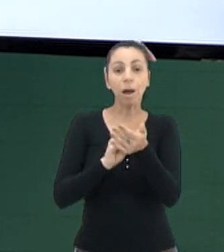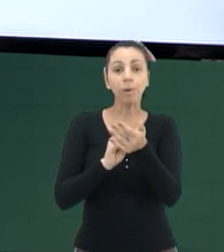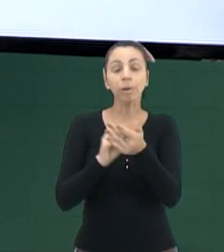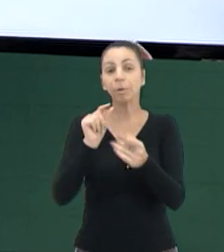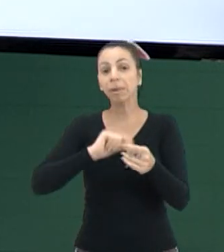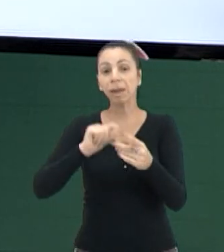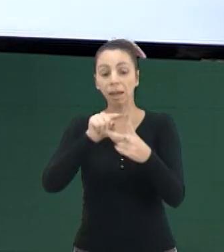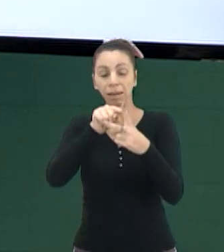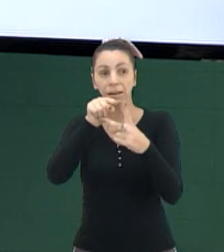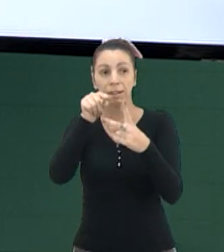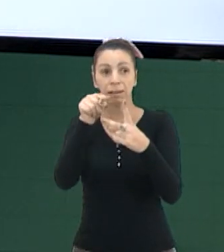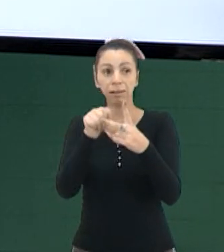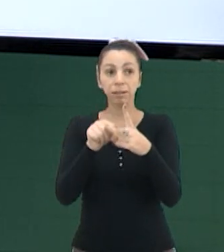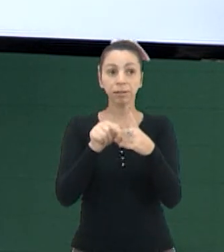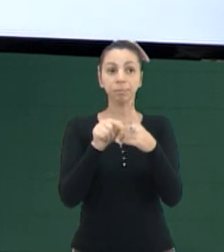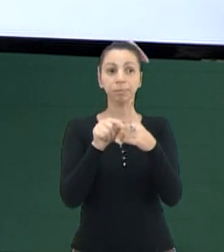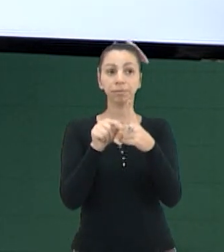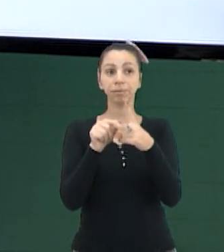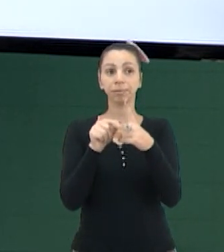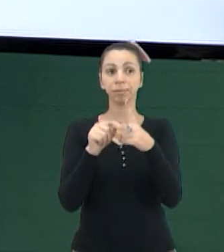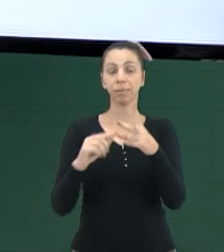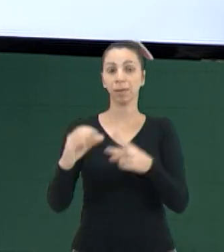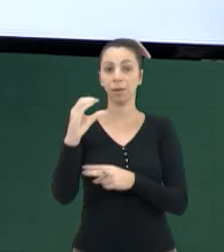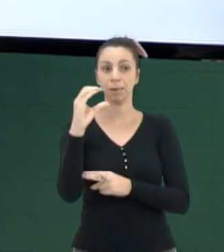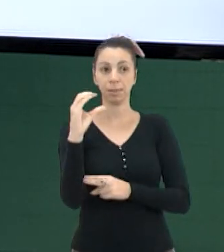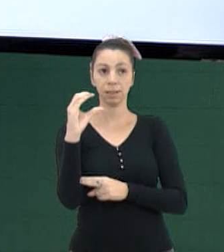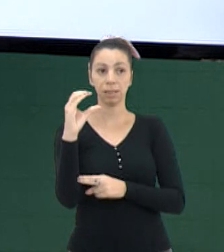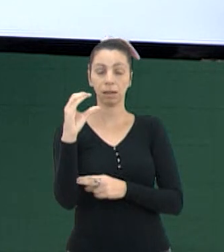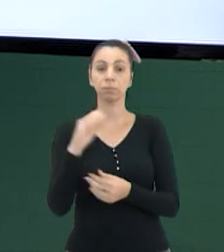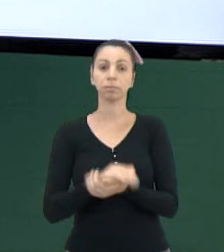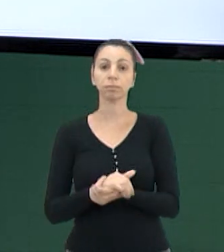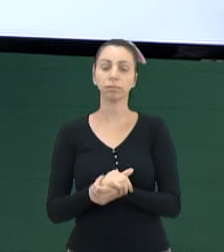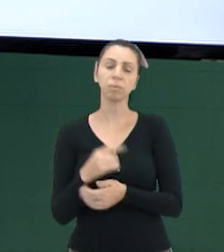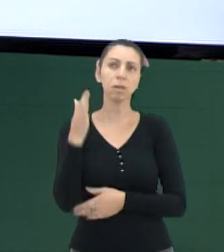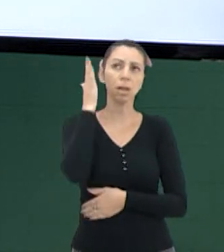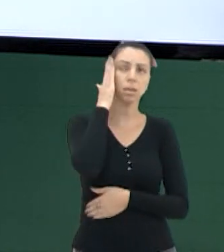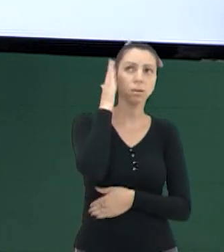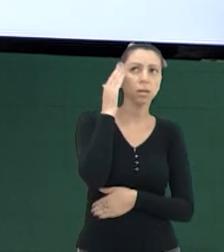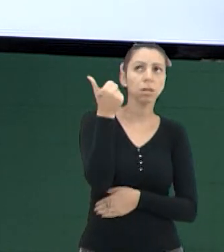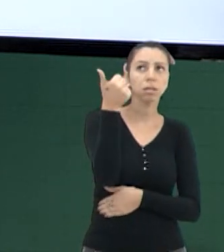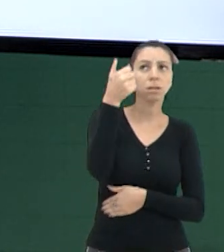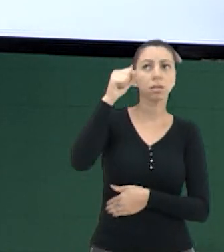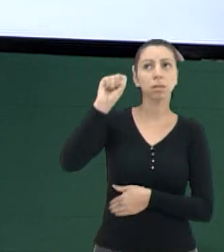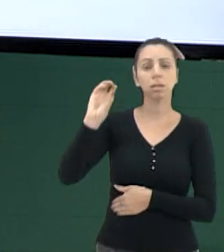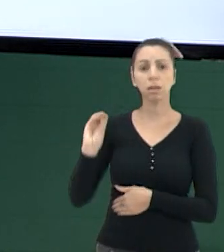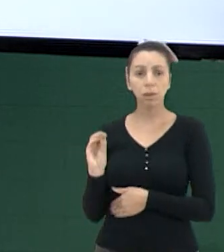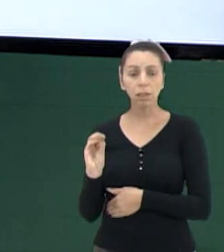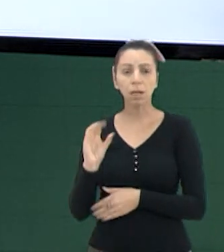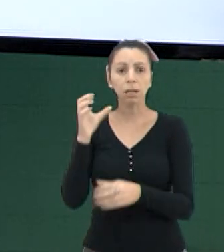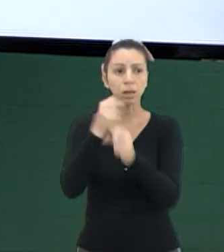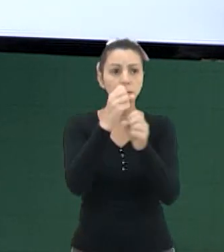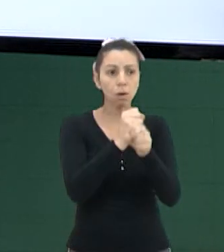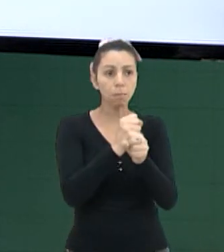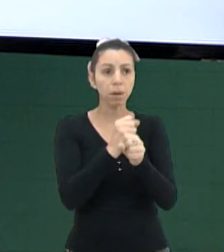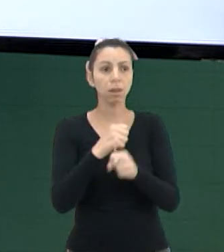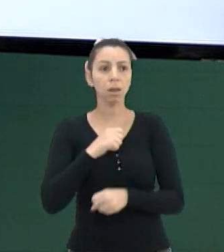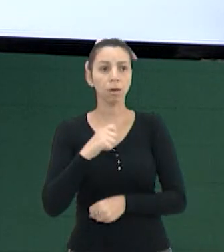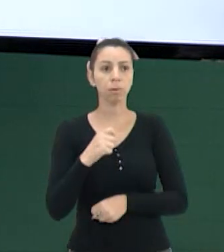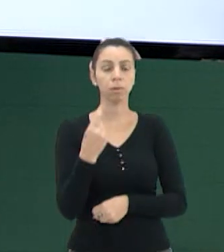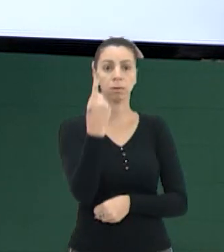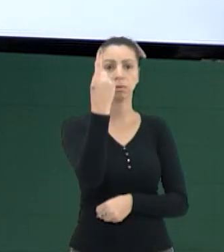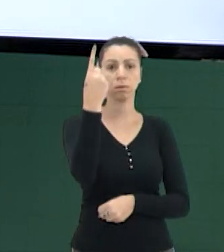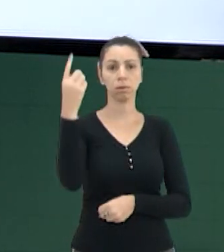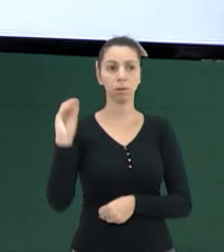ângulos internos é igual a 180, eu vou pegar o 110, o mais 20 e subtrair de 180, eu já acho o